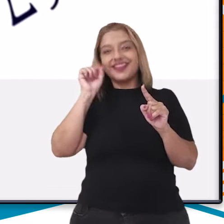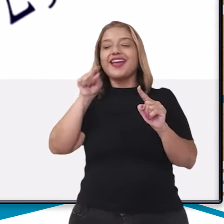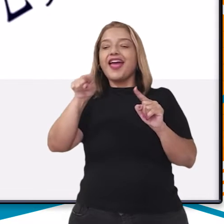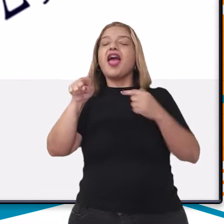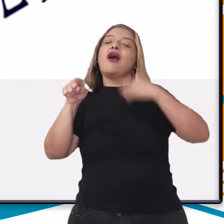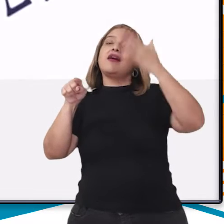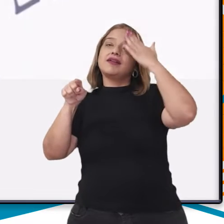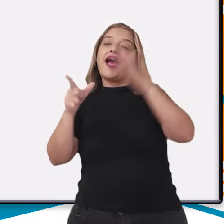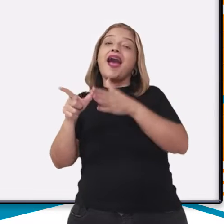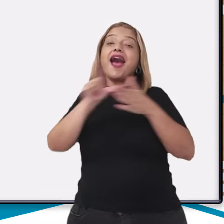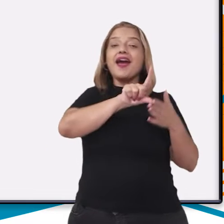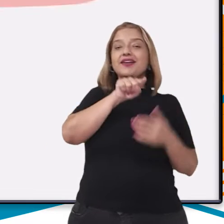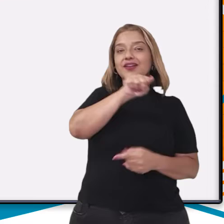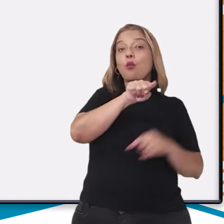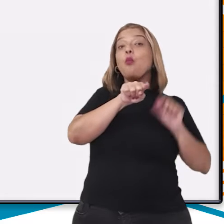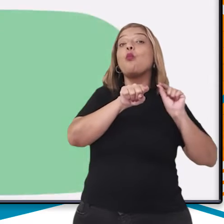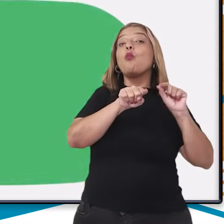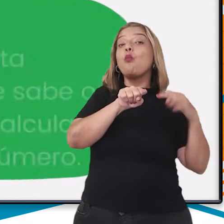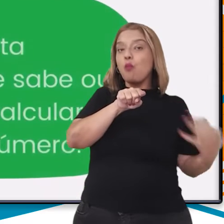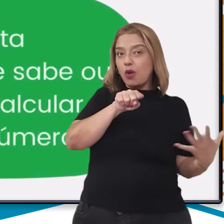seus antecessores.